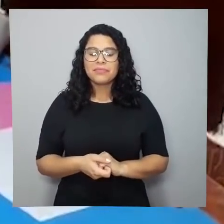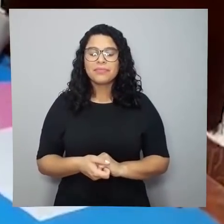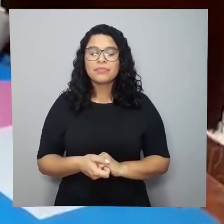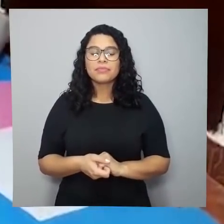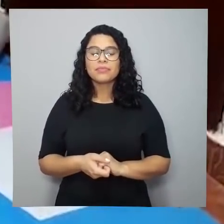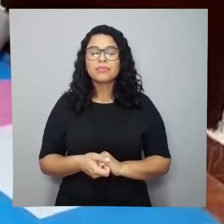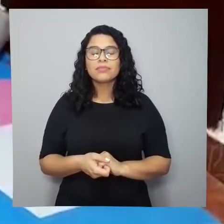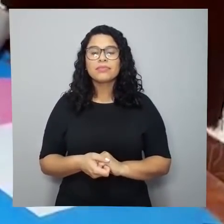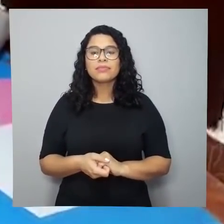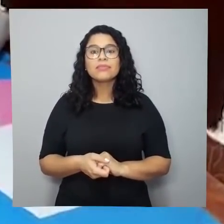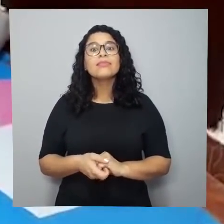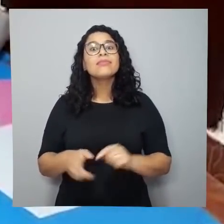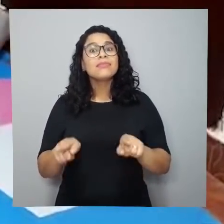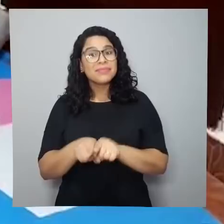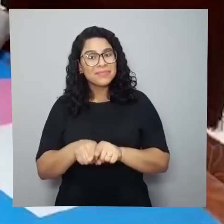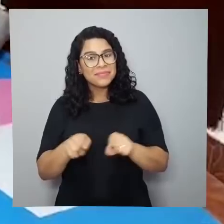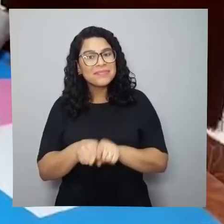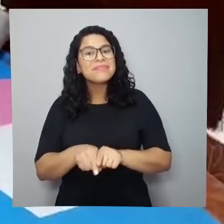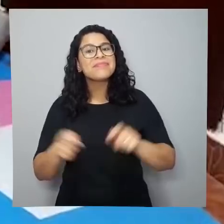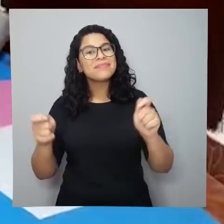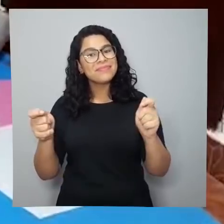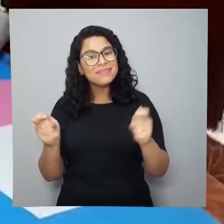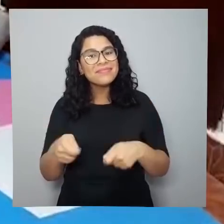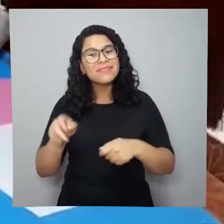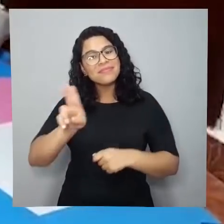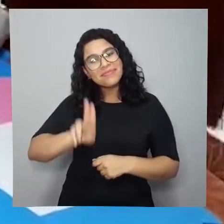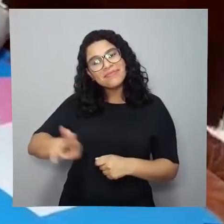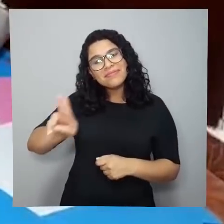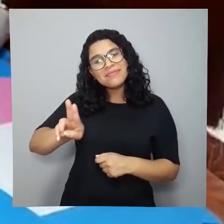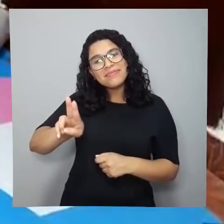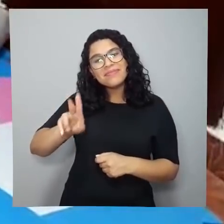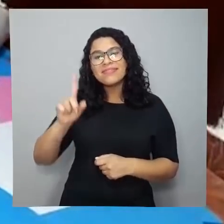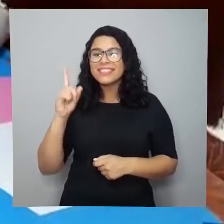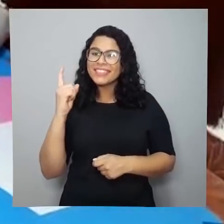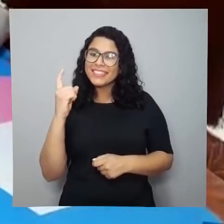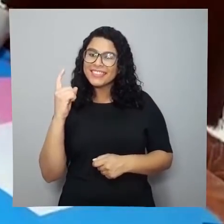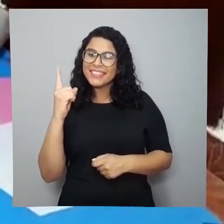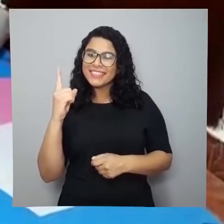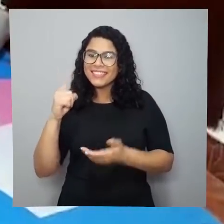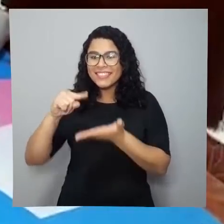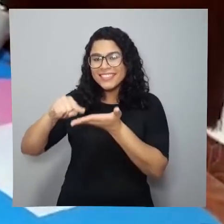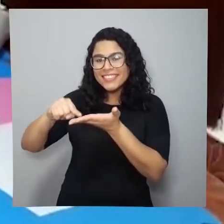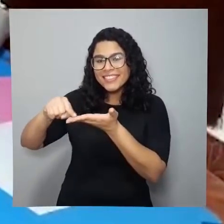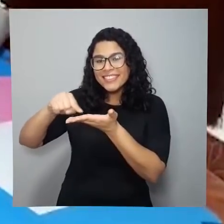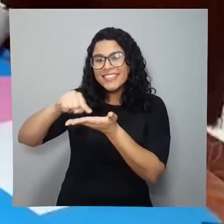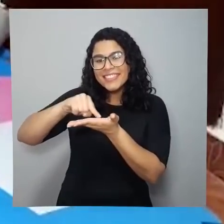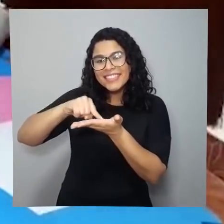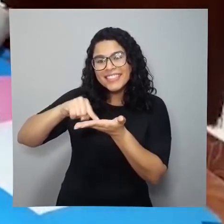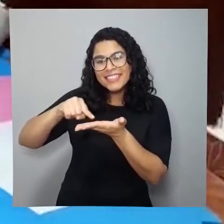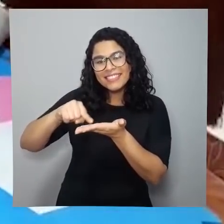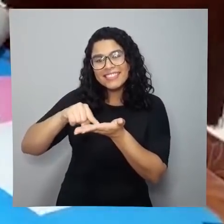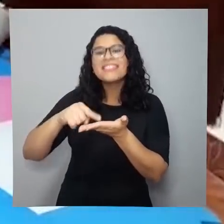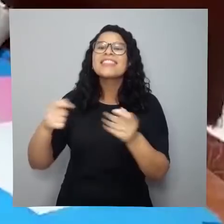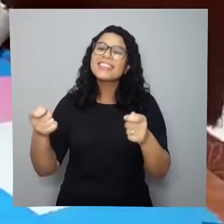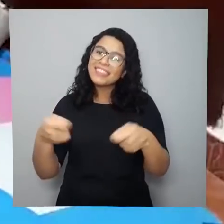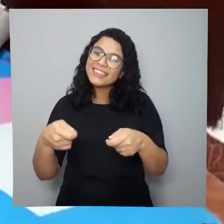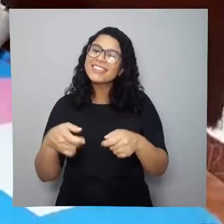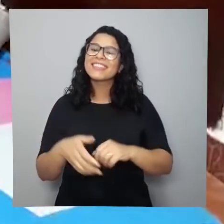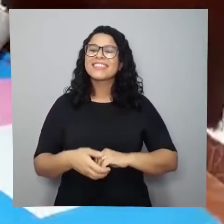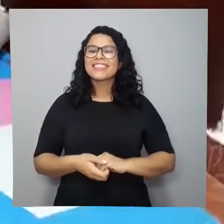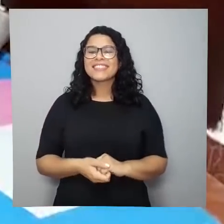E também não podemos deixar de usar os nossos dedinhos. Olha.